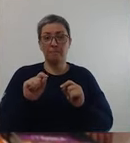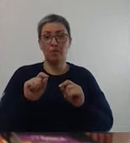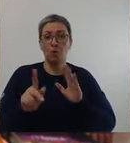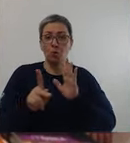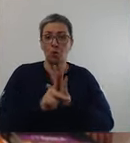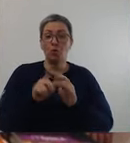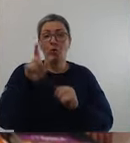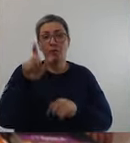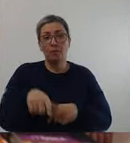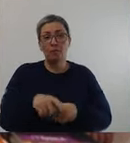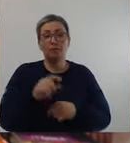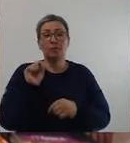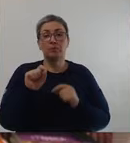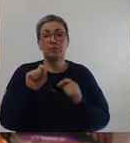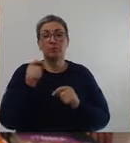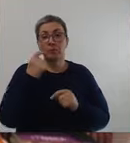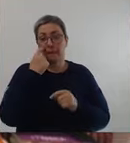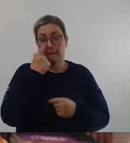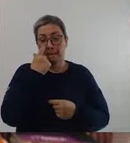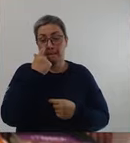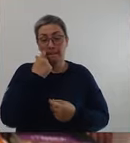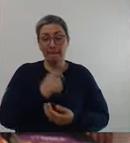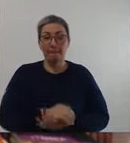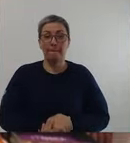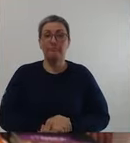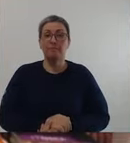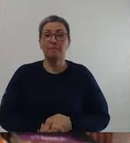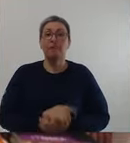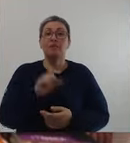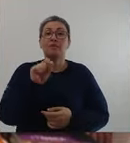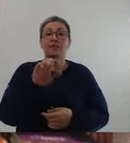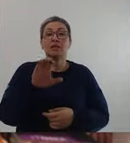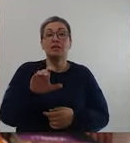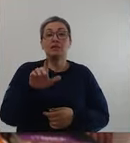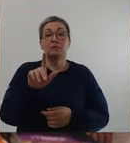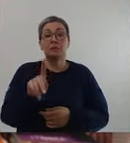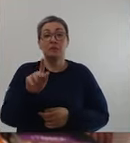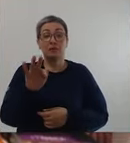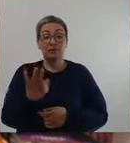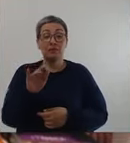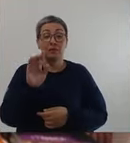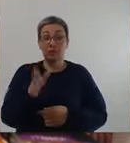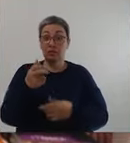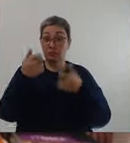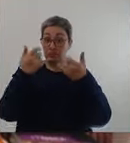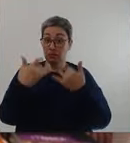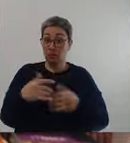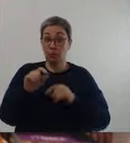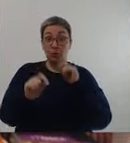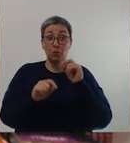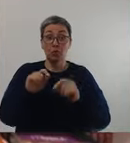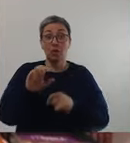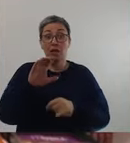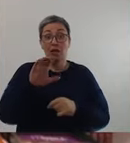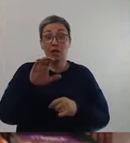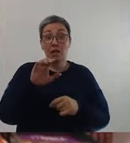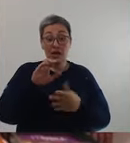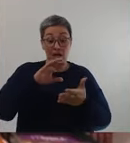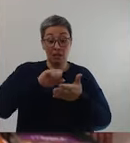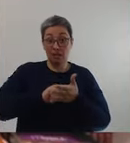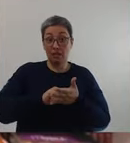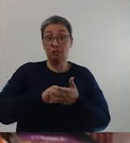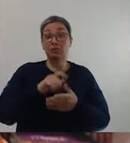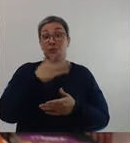falando do dono, você, eu, né? De quem é o RG? Então, você é o titular. CPF, como a gente tinha falado antes, lembra o que era? Cadastro